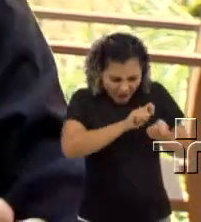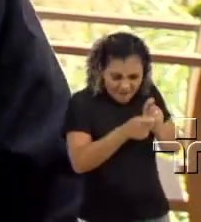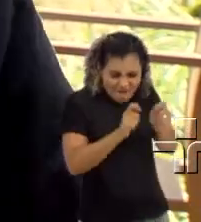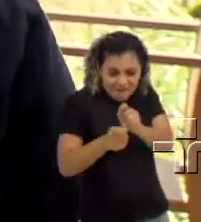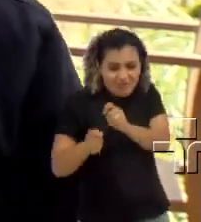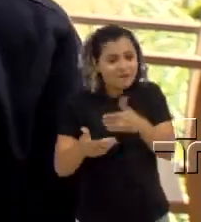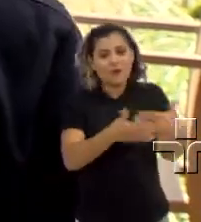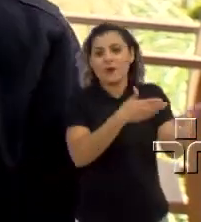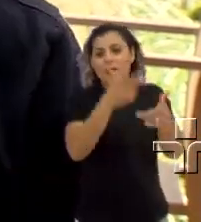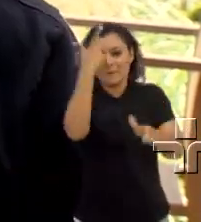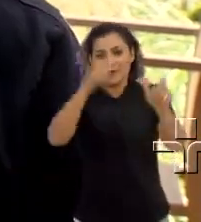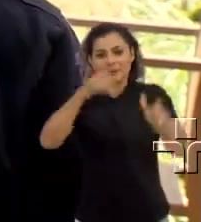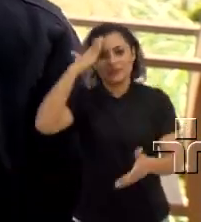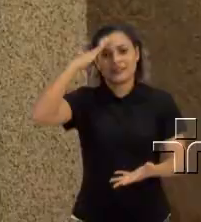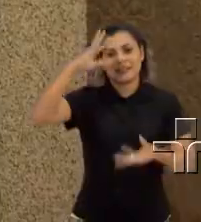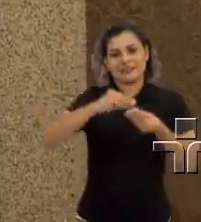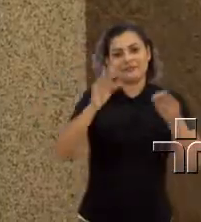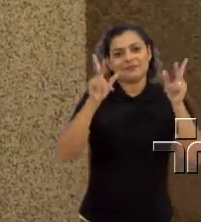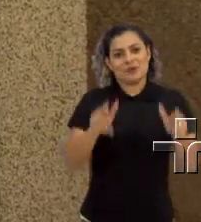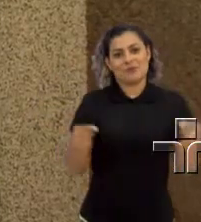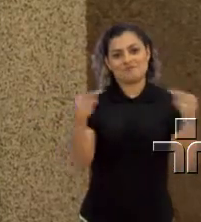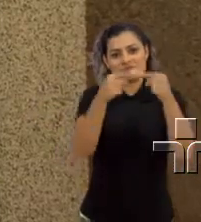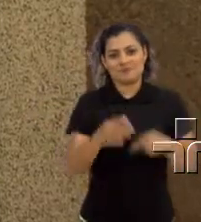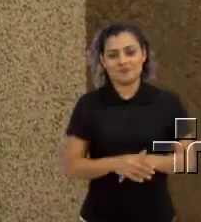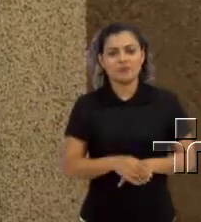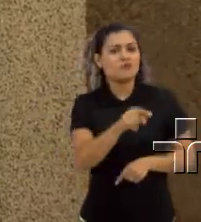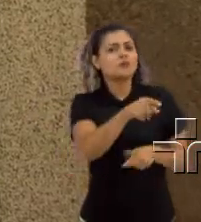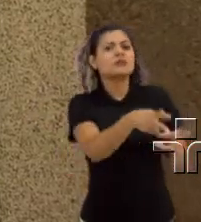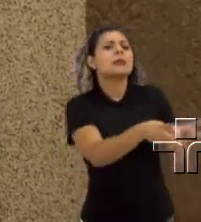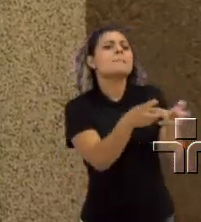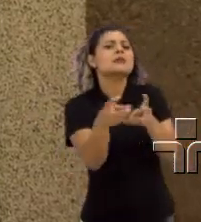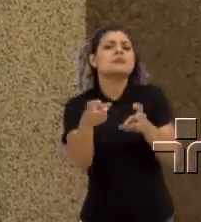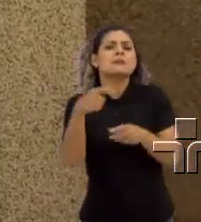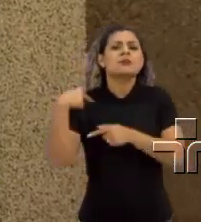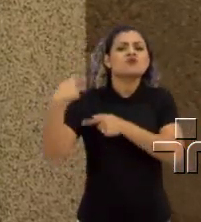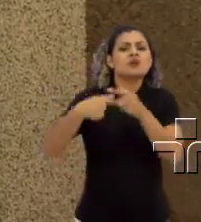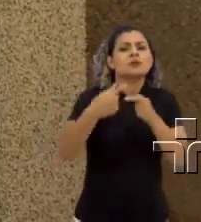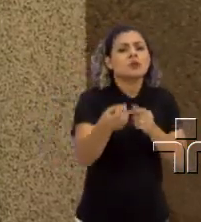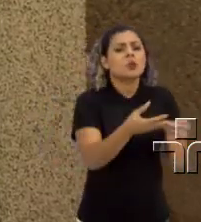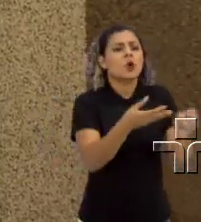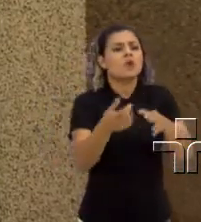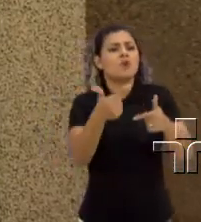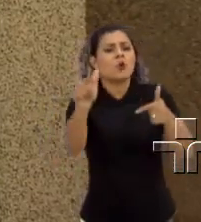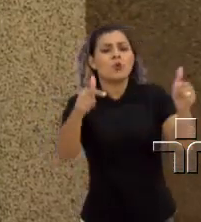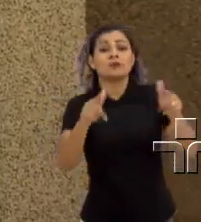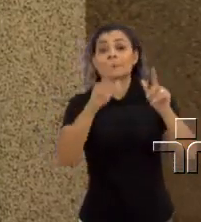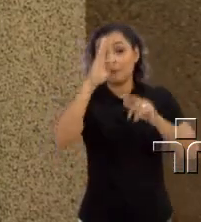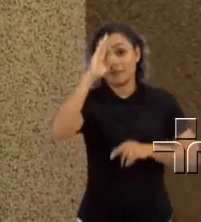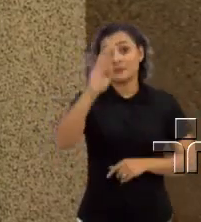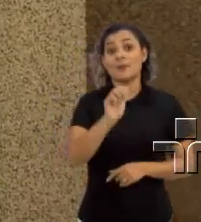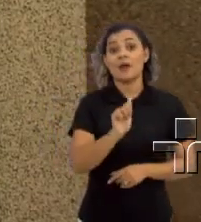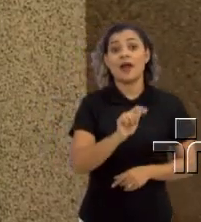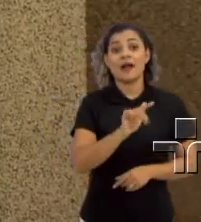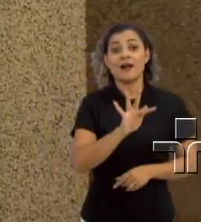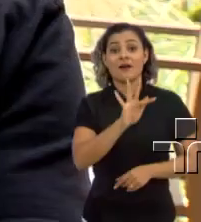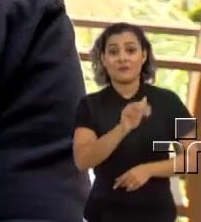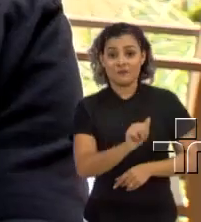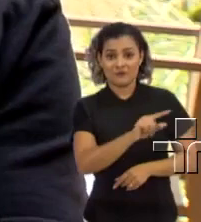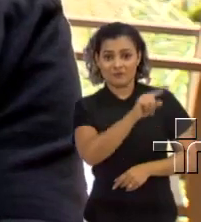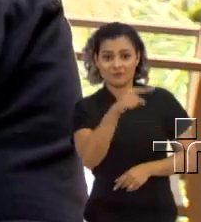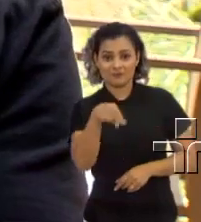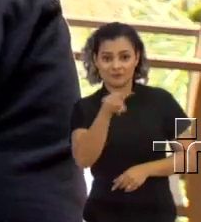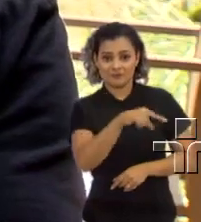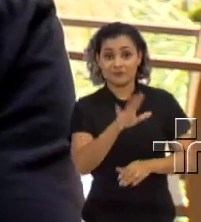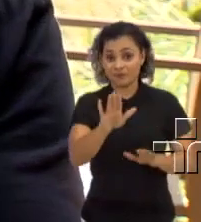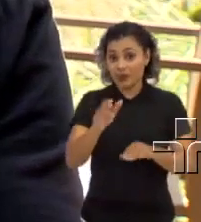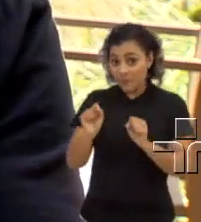público pode entender. Dado, e o que você tem percebido das novas gerações aí, principalmente da geração alfa? Posso falar um pouquinho antes